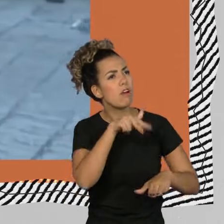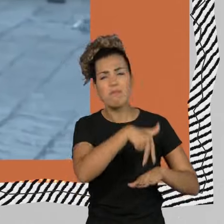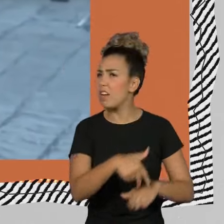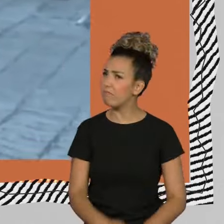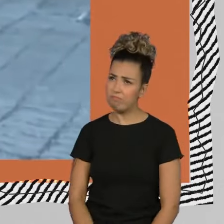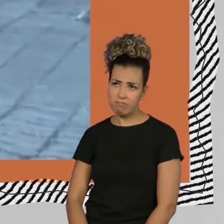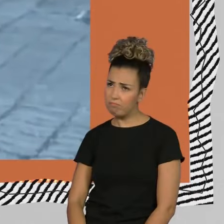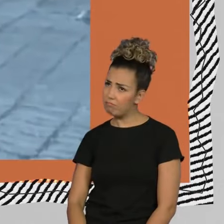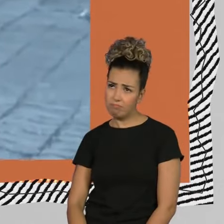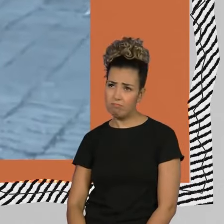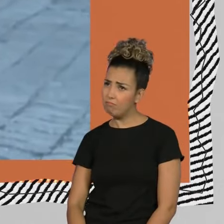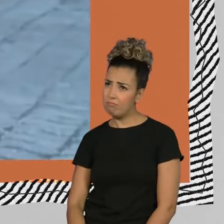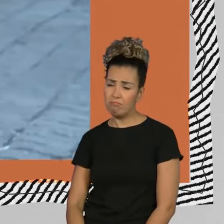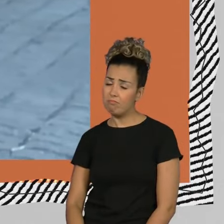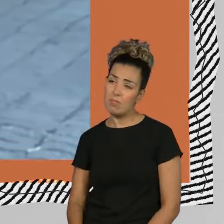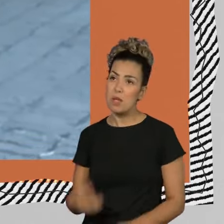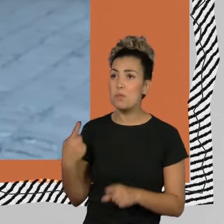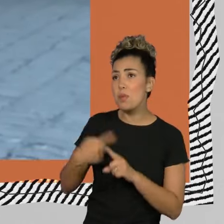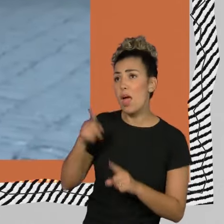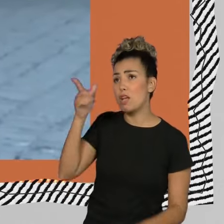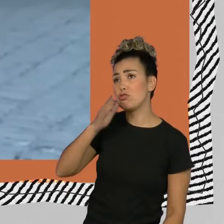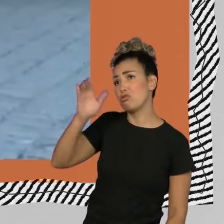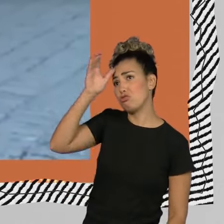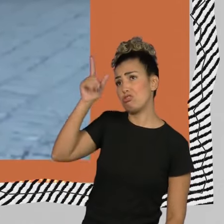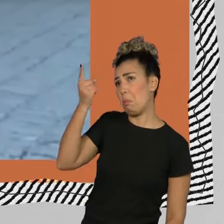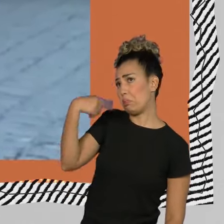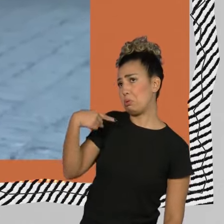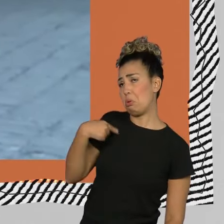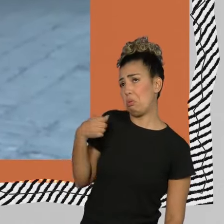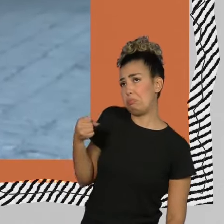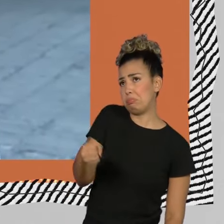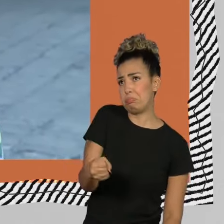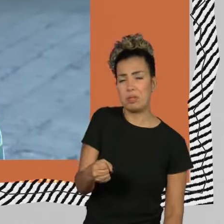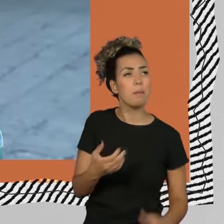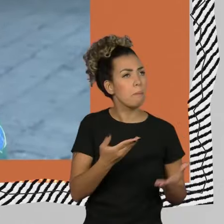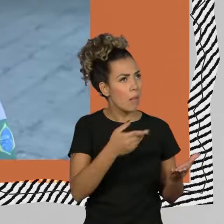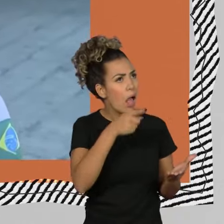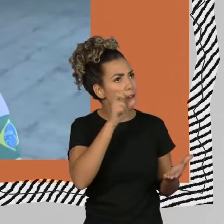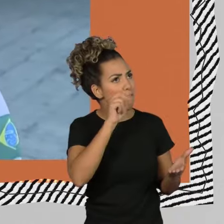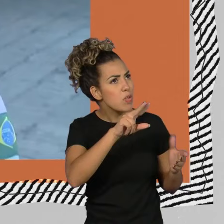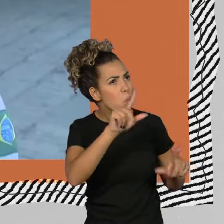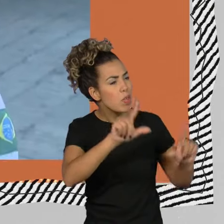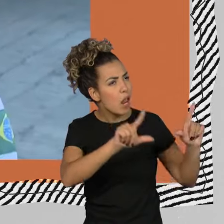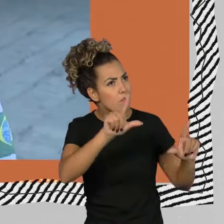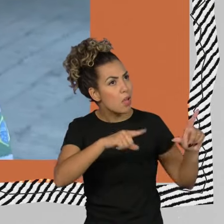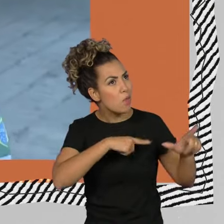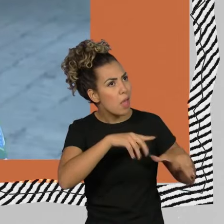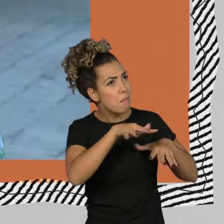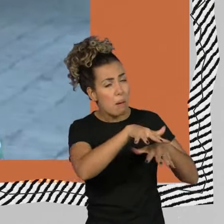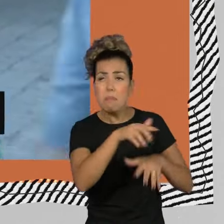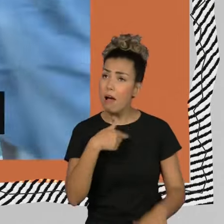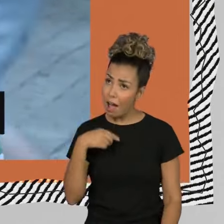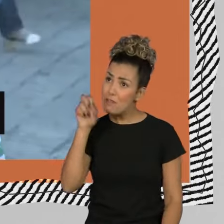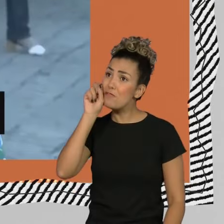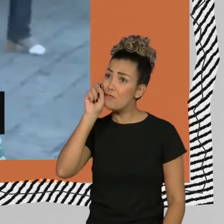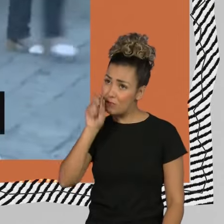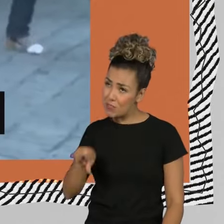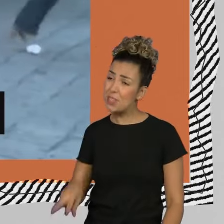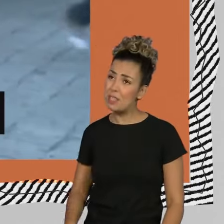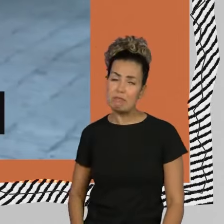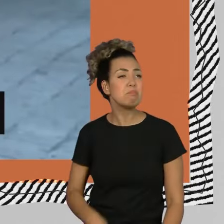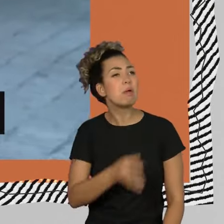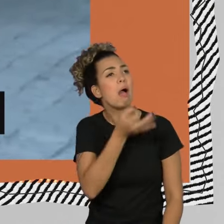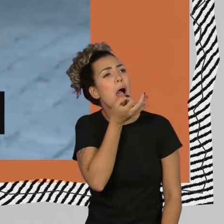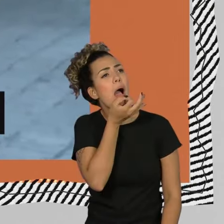não não quem trouxe é minha tia mas você viu na televisão as manifestações que estão tendo vi e o que que você